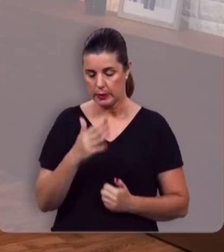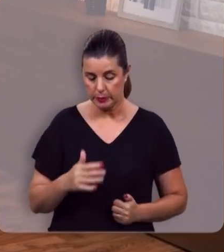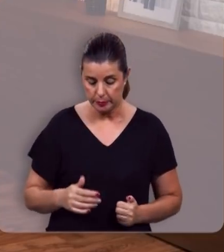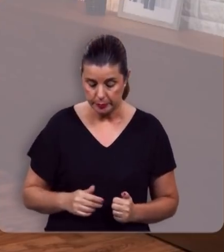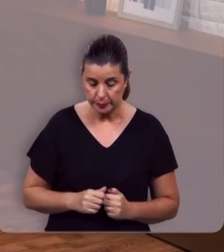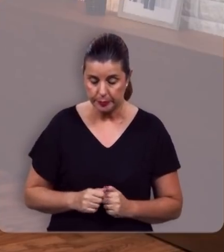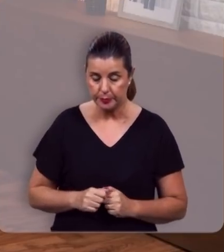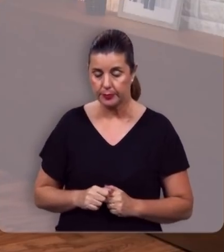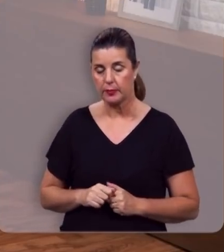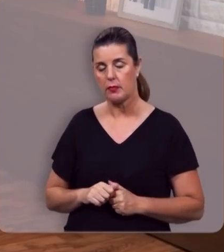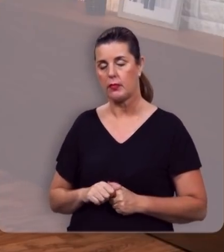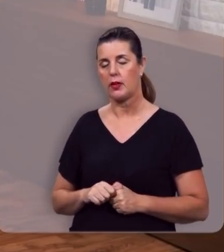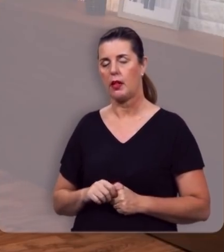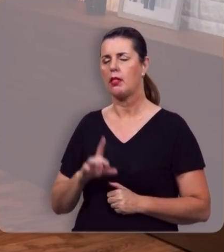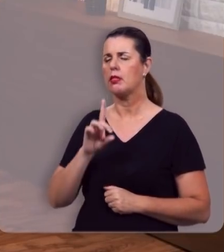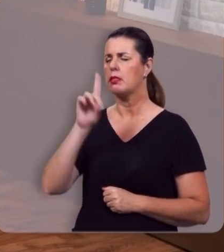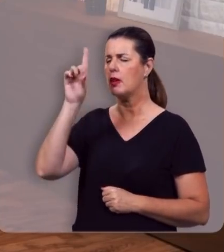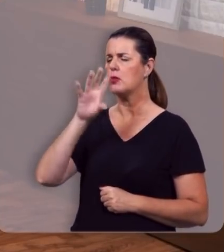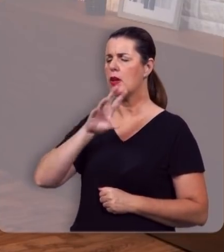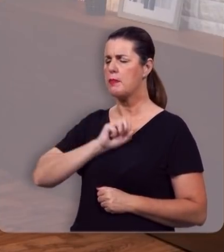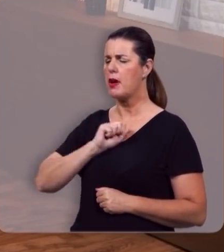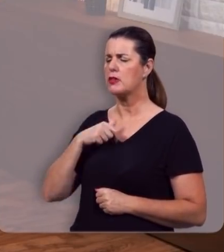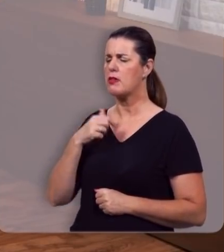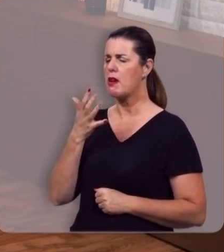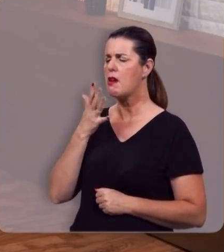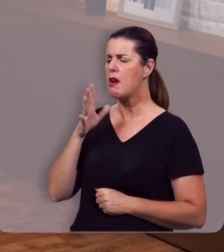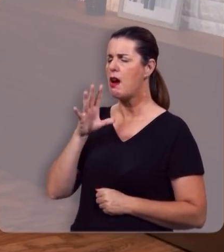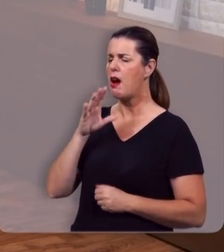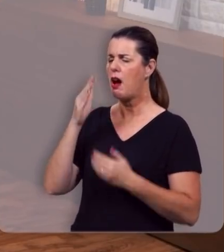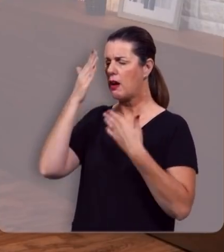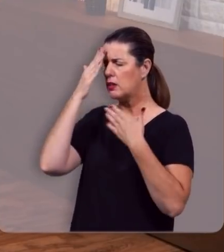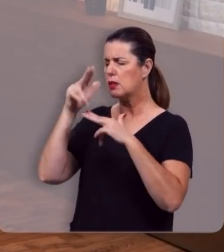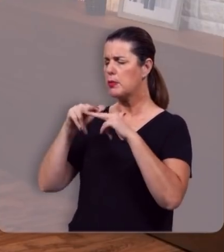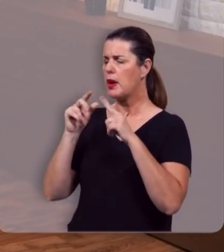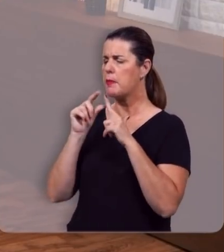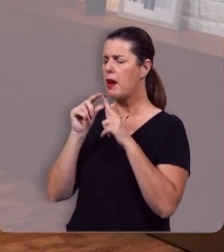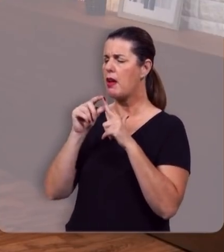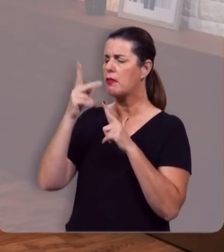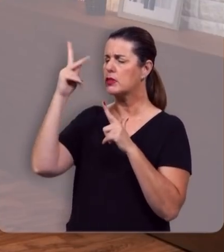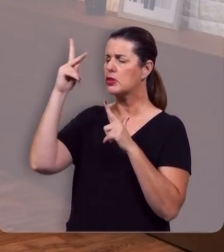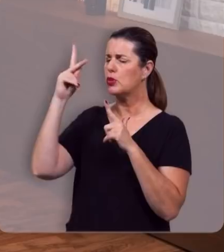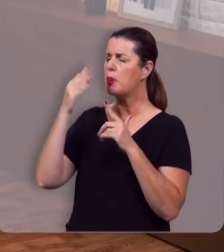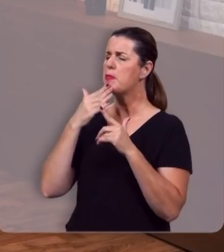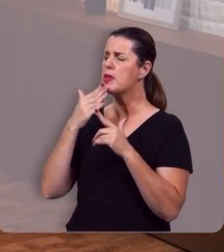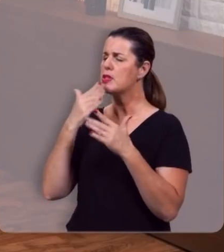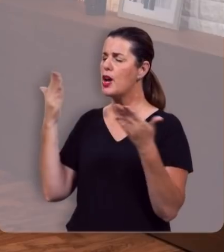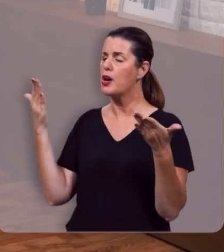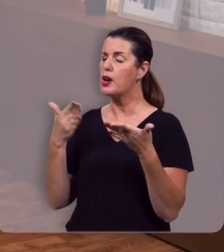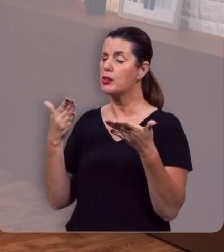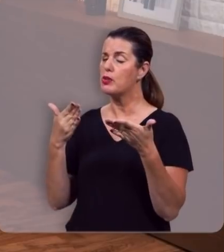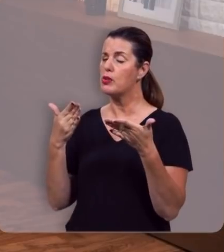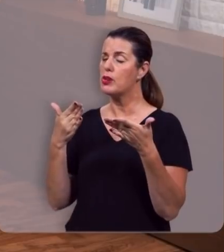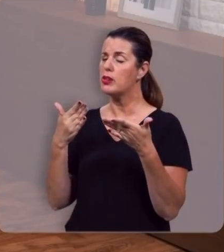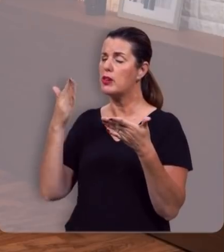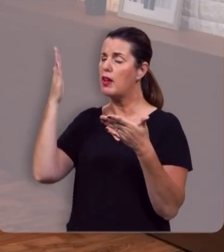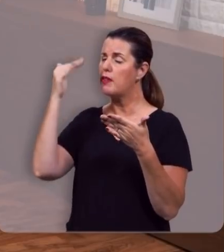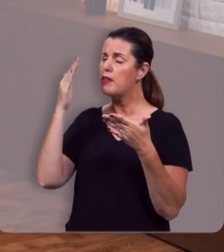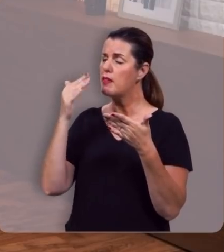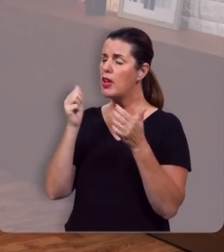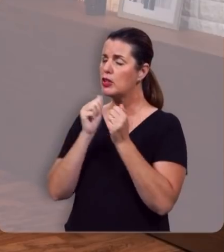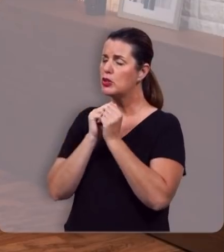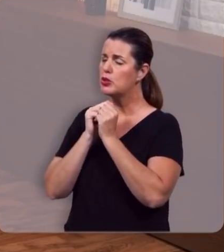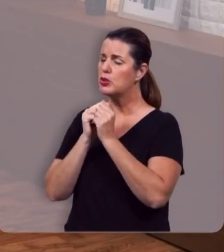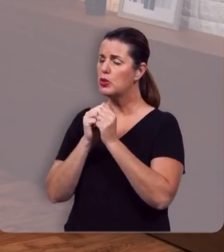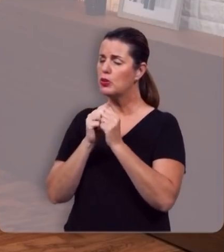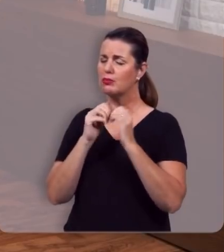vocês. Deus amado, eu quero te agradecer pela tua palavra e quero te pedir, Deus, agora que tenhamos